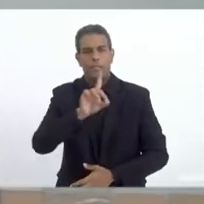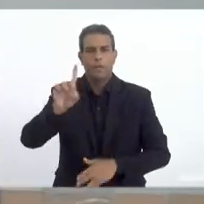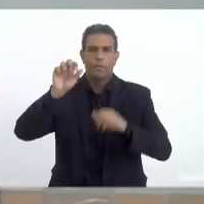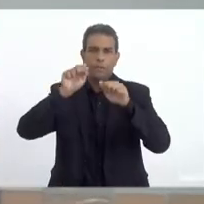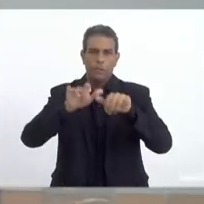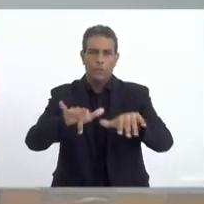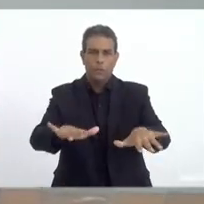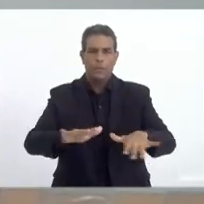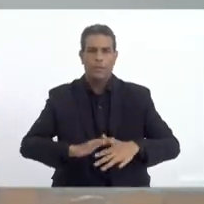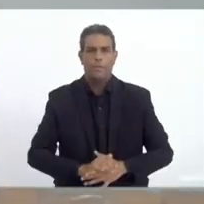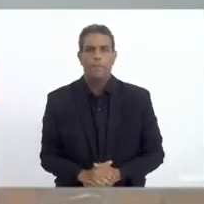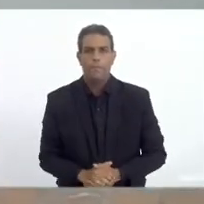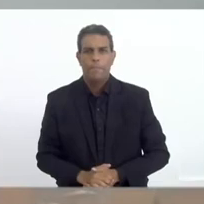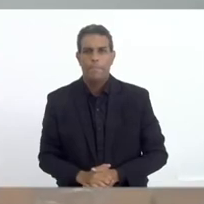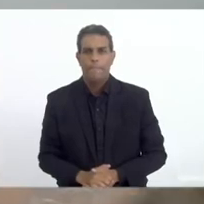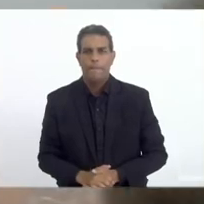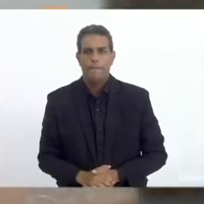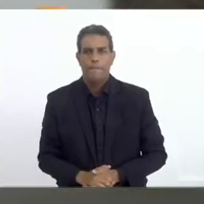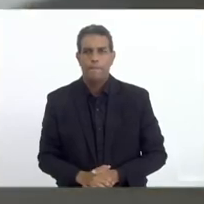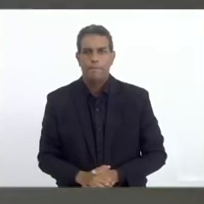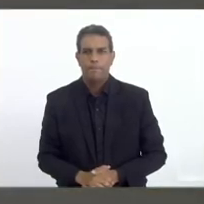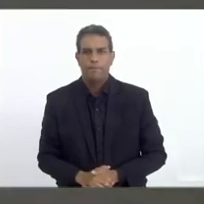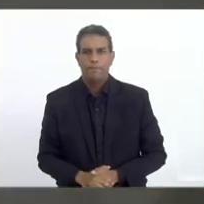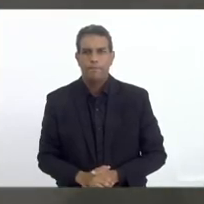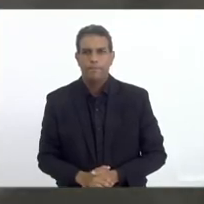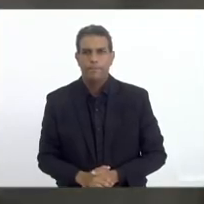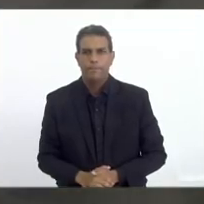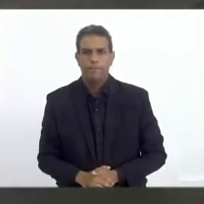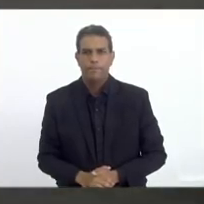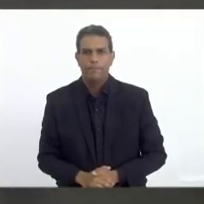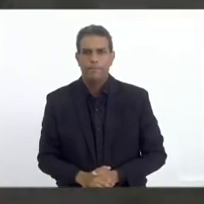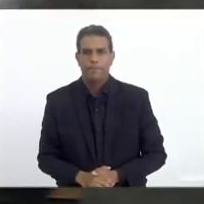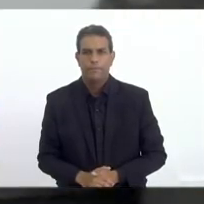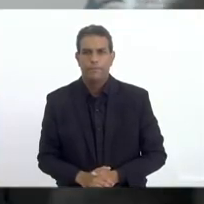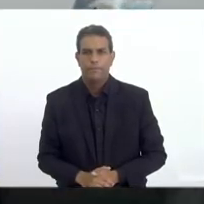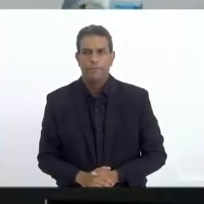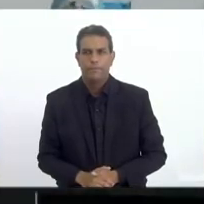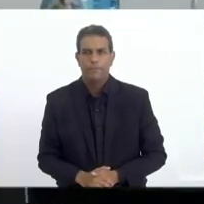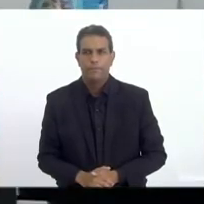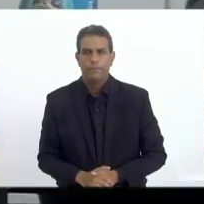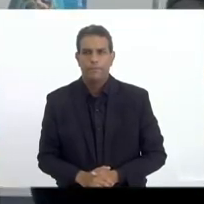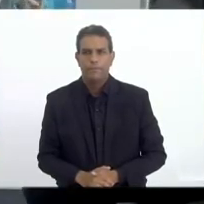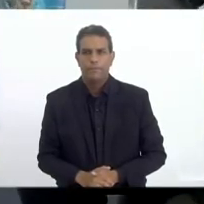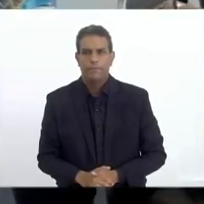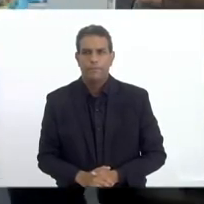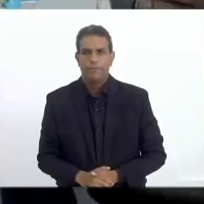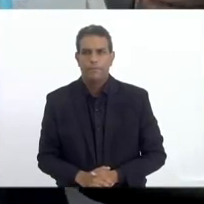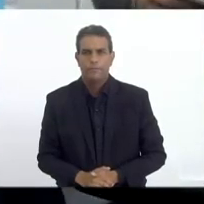Abraço. Deputado,